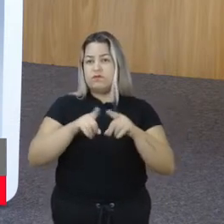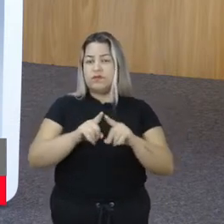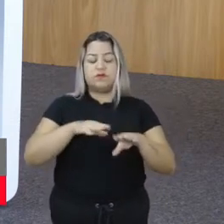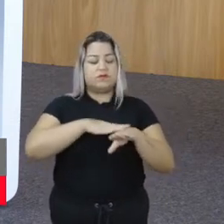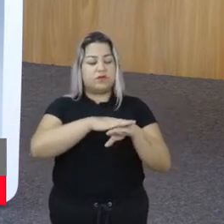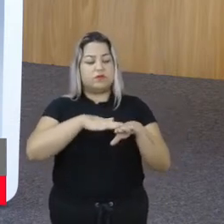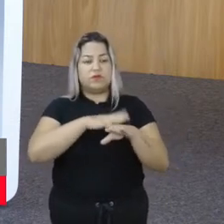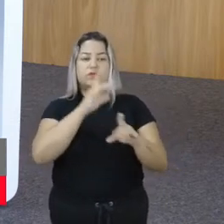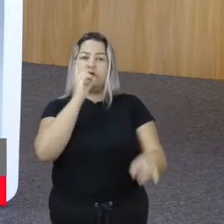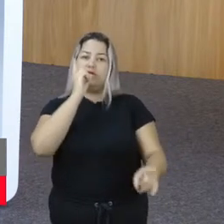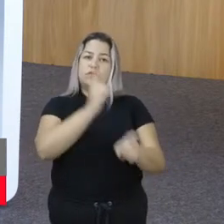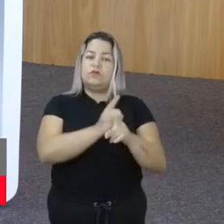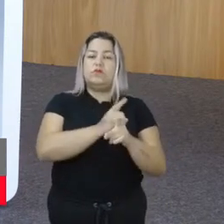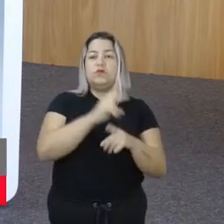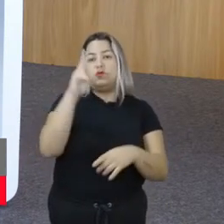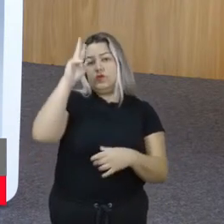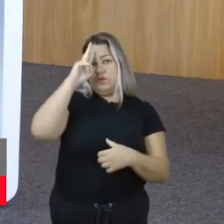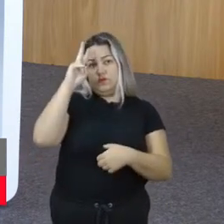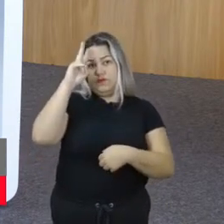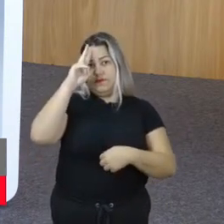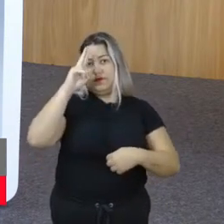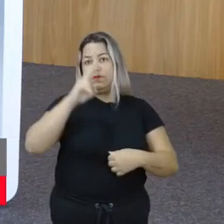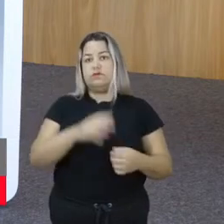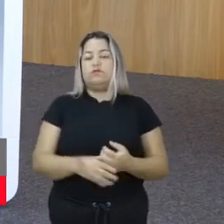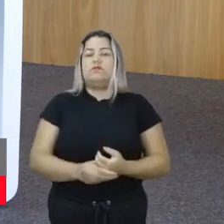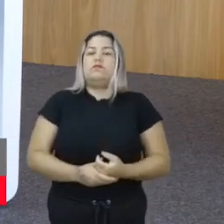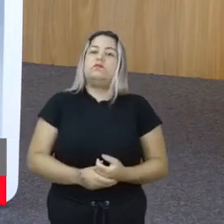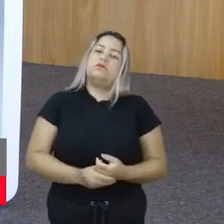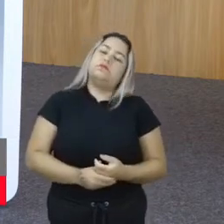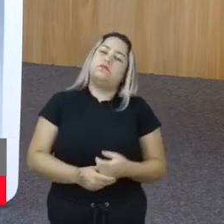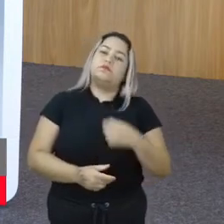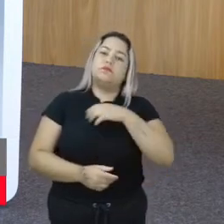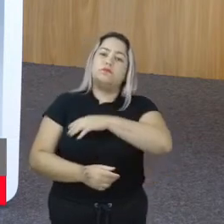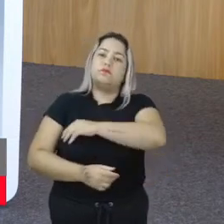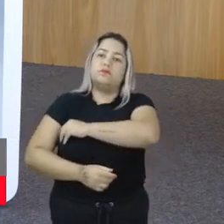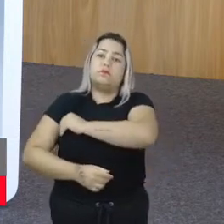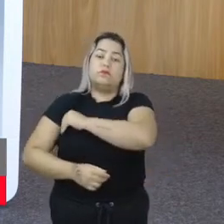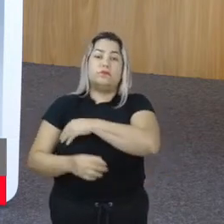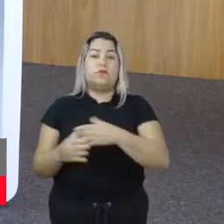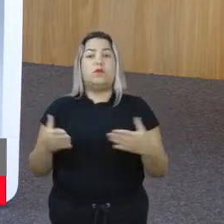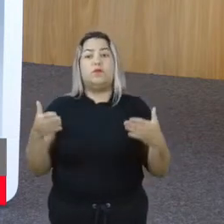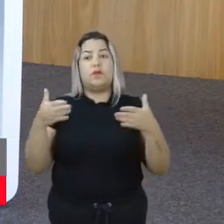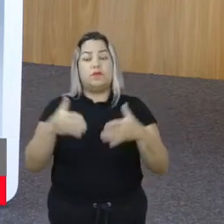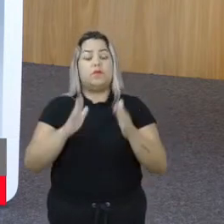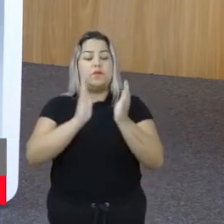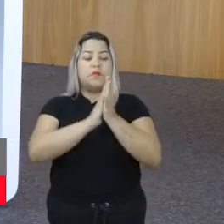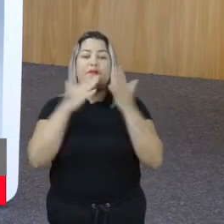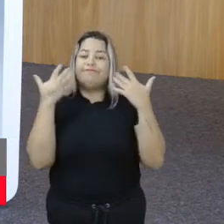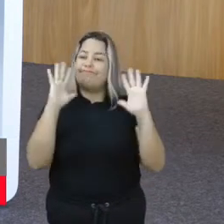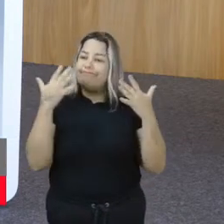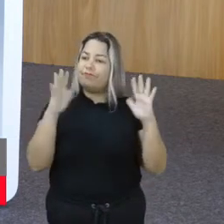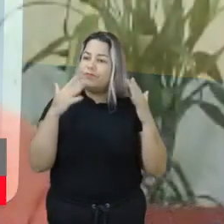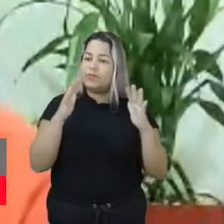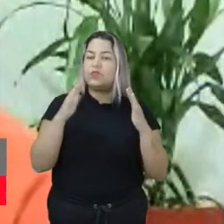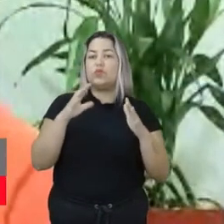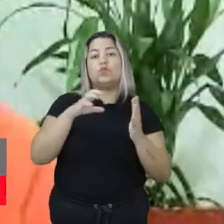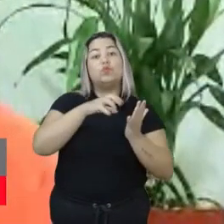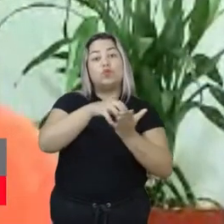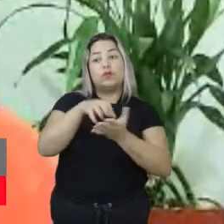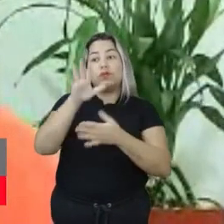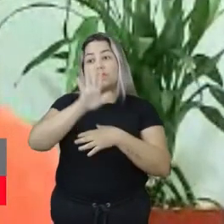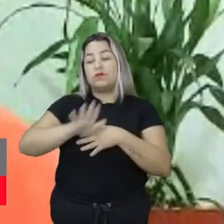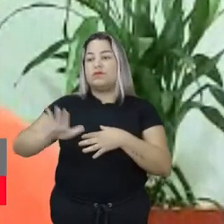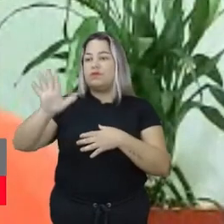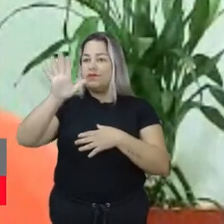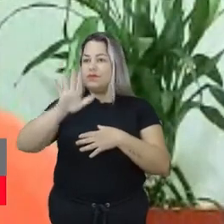conversa, para esse encontro de segunda-feira. Nós vamos estar participando, mas eu quero parabenizar a iniciativa do Diretório Nacional.